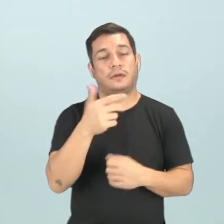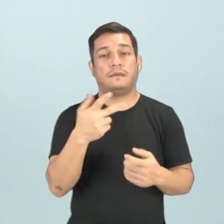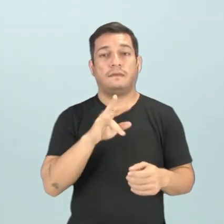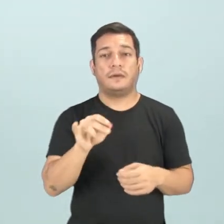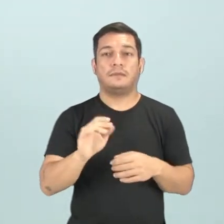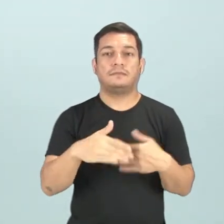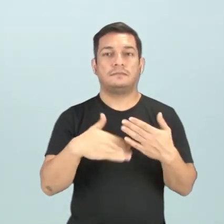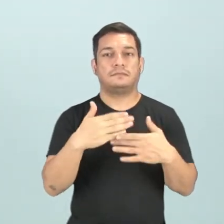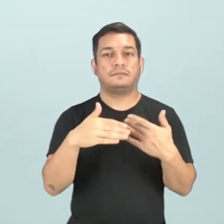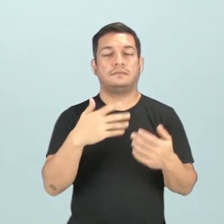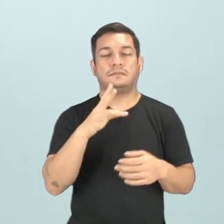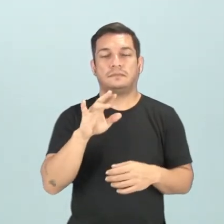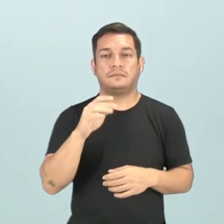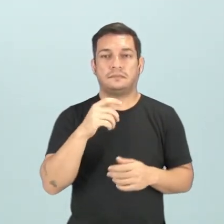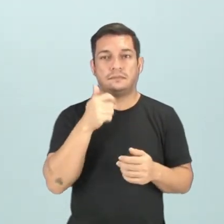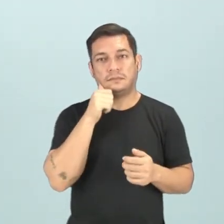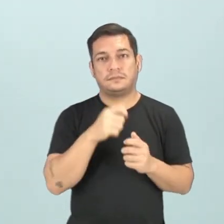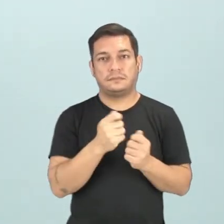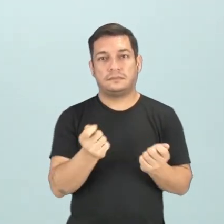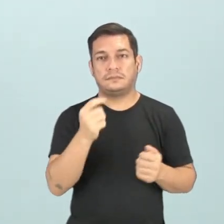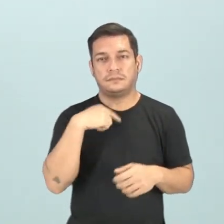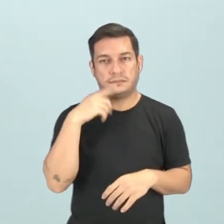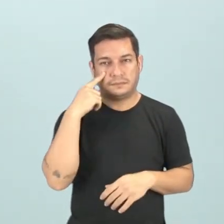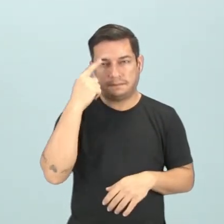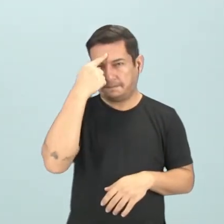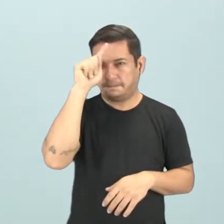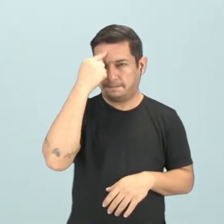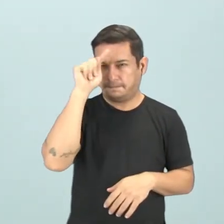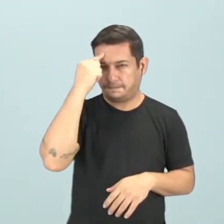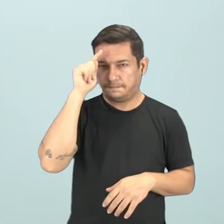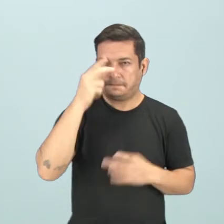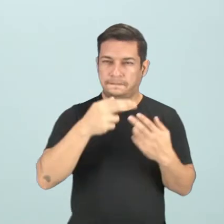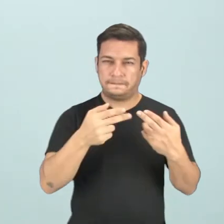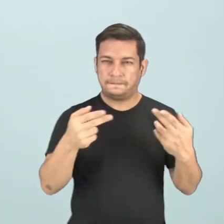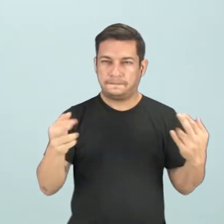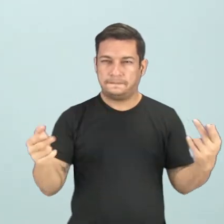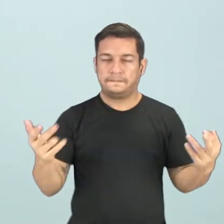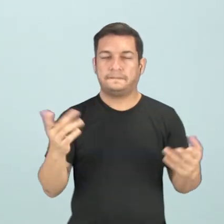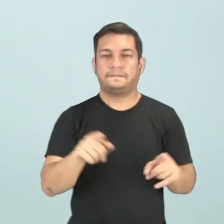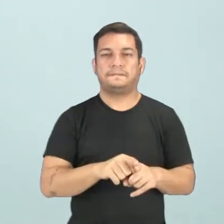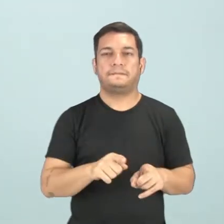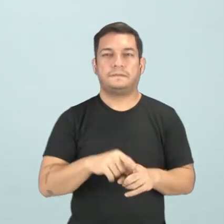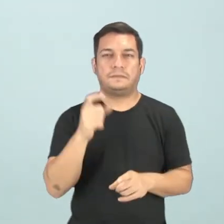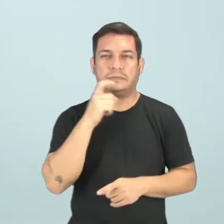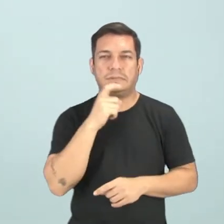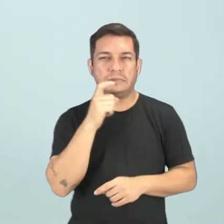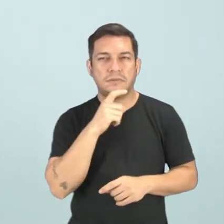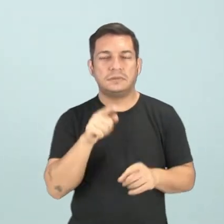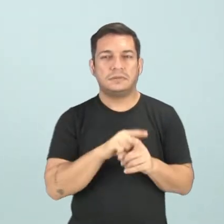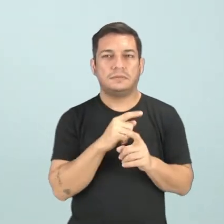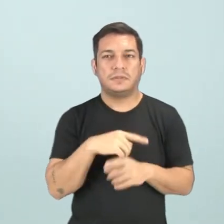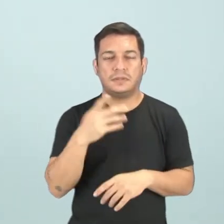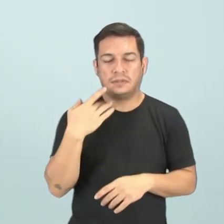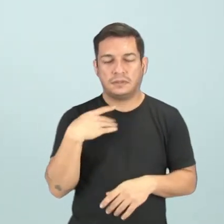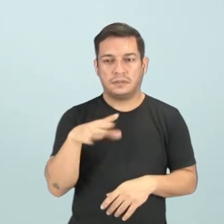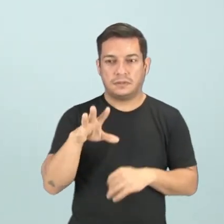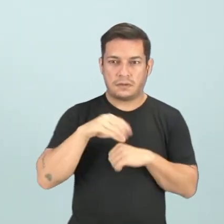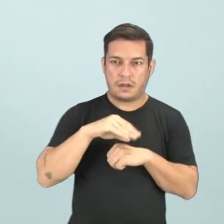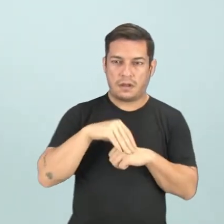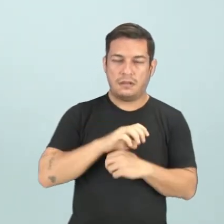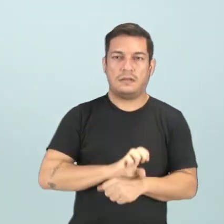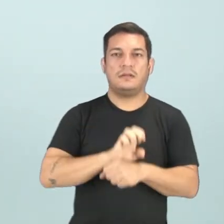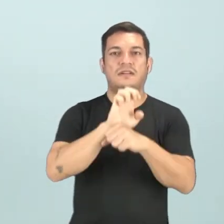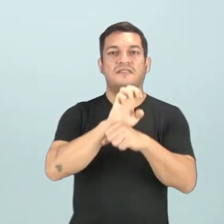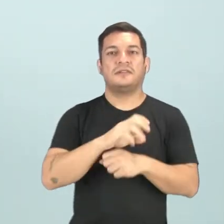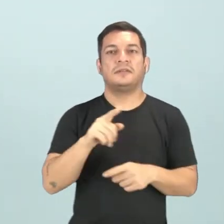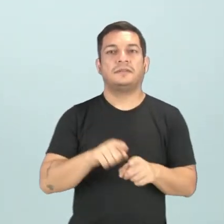se desenrolando. A cartomante vai criando ali situações, né? Enchendo eles de esperança, de expectativa.